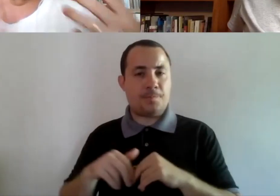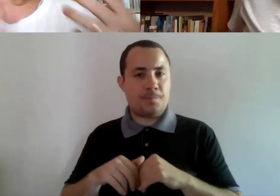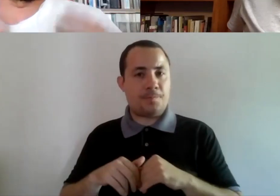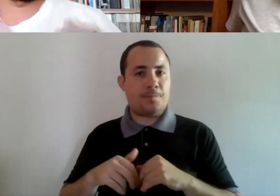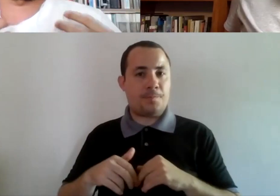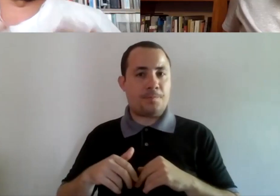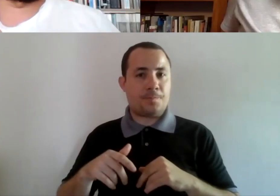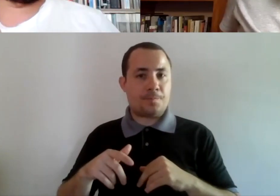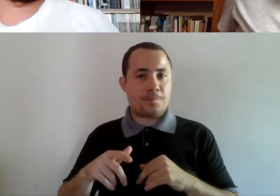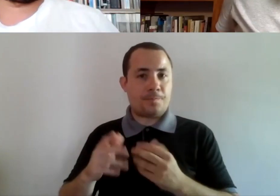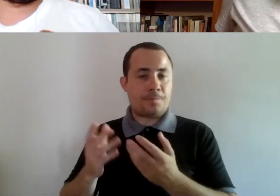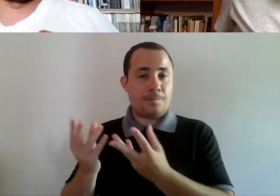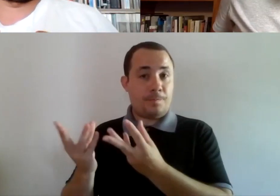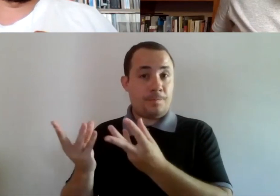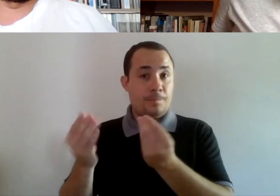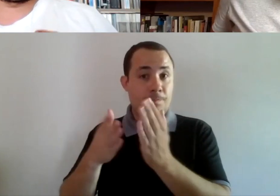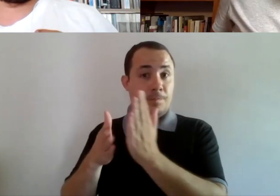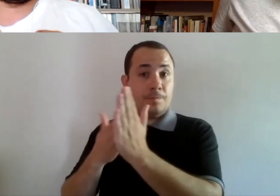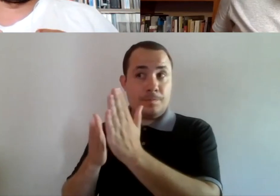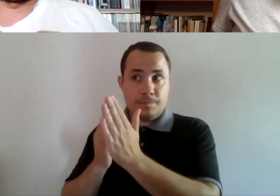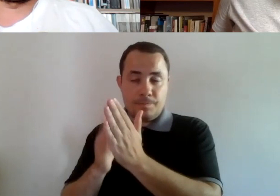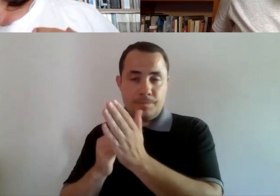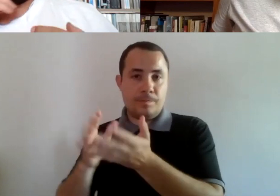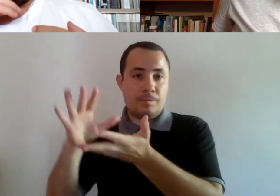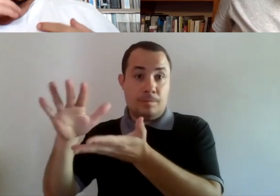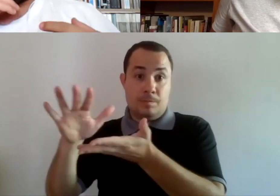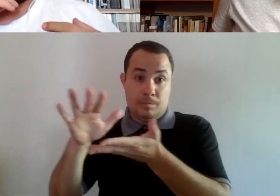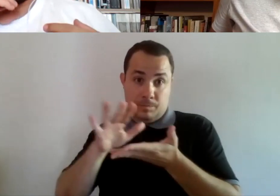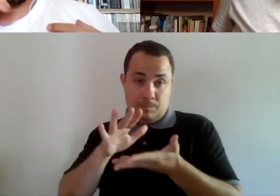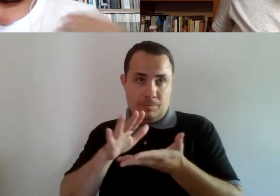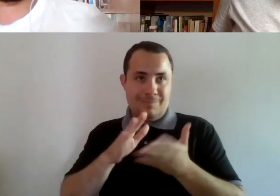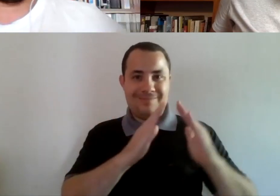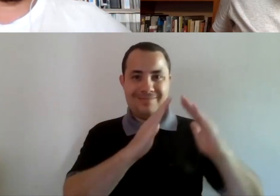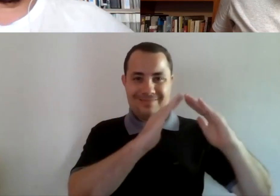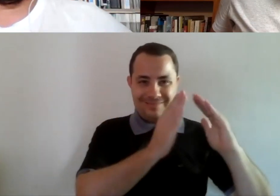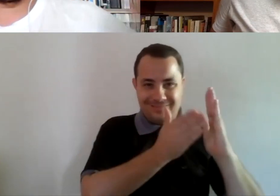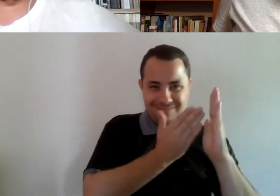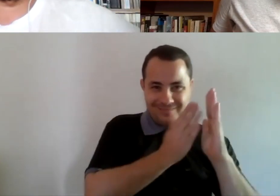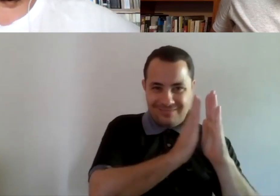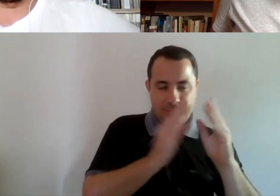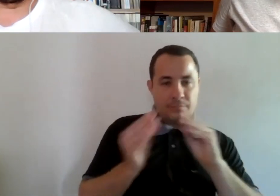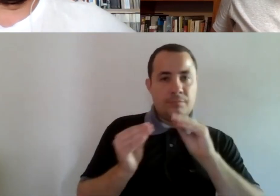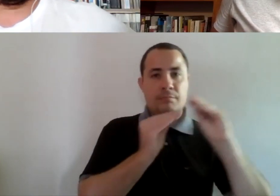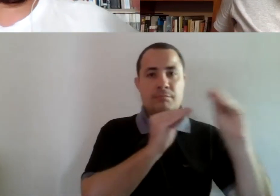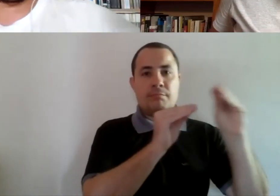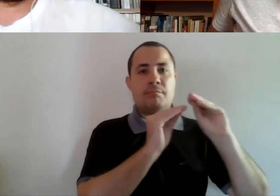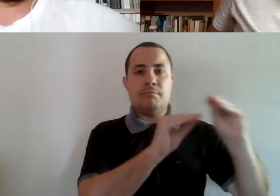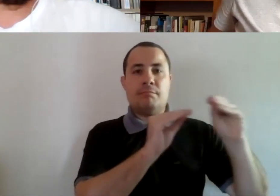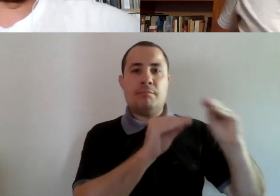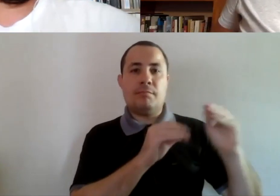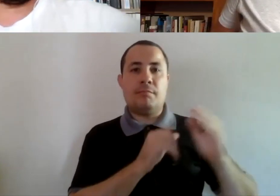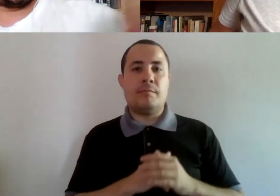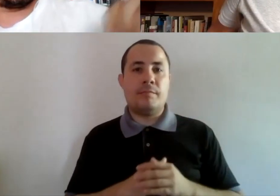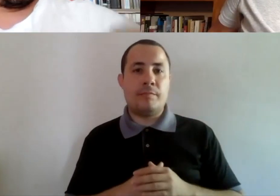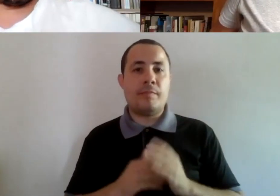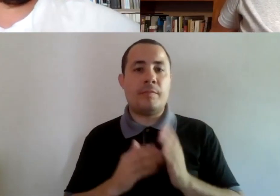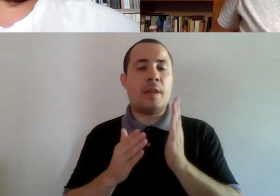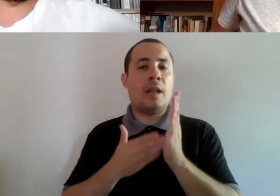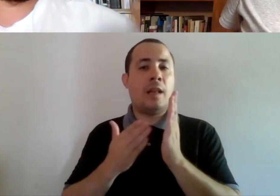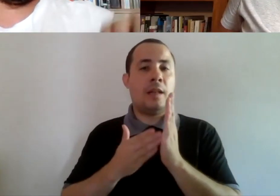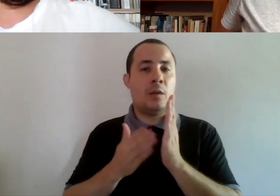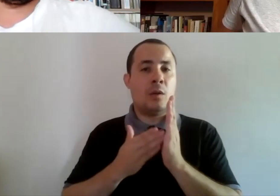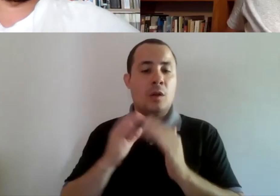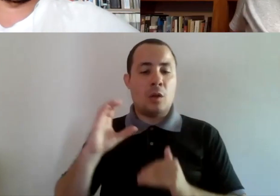dos livros vão ser incorporados ao acervo das bibliotecas. Isso também faz com que a literatura contemporânea vá entrando, né? Ela